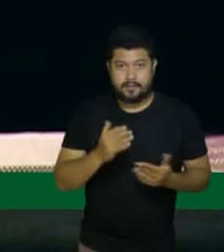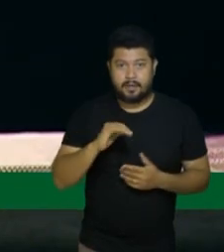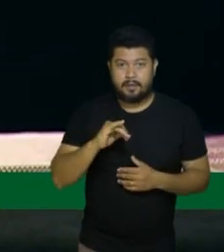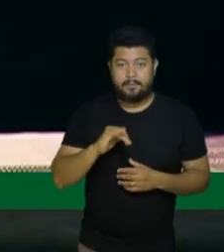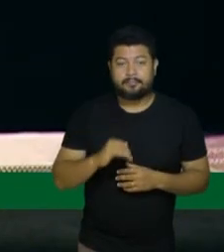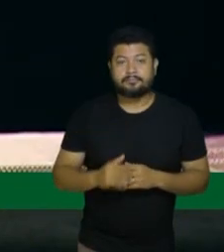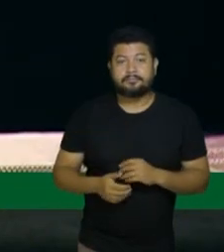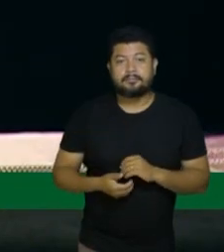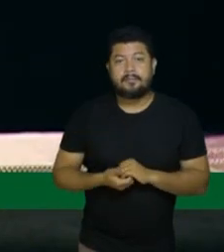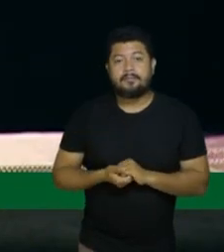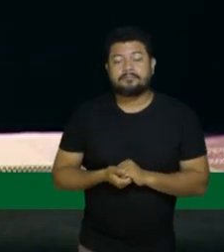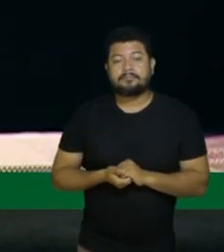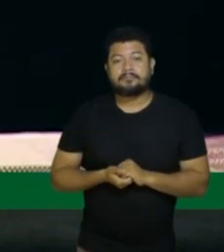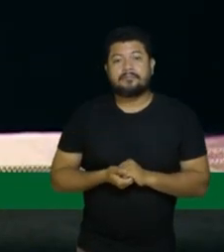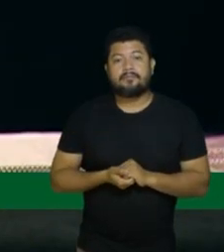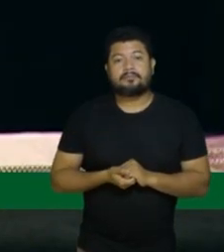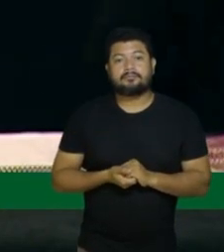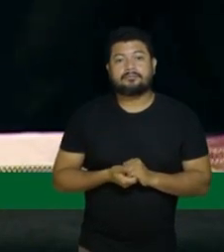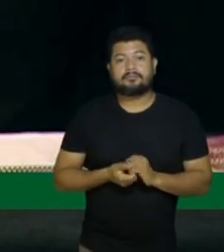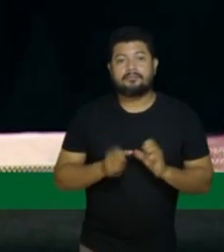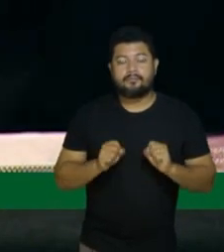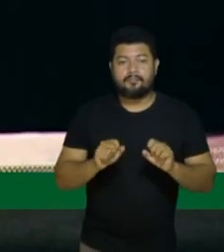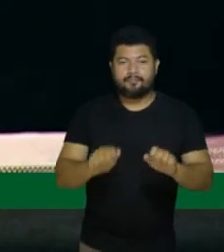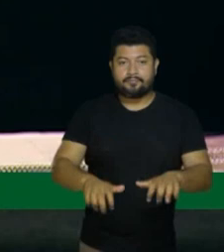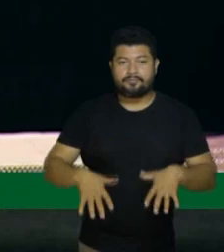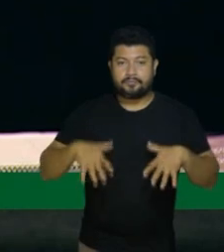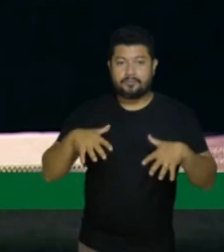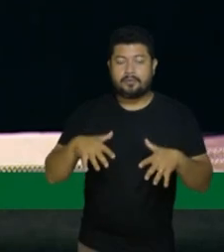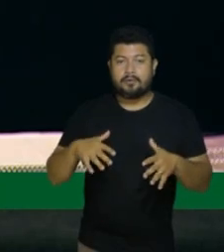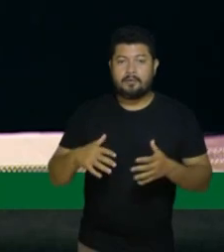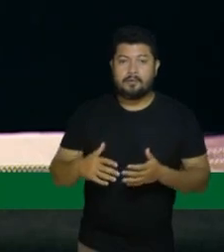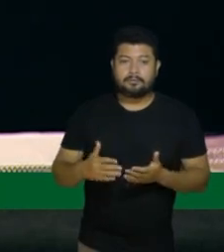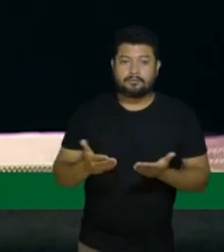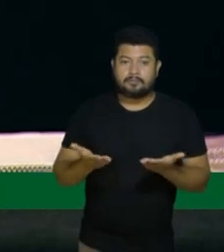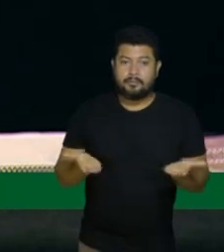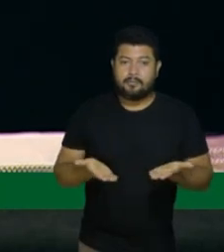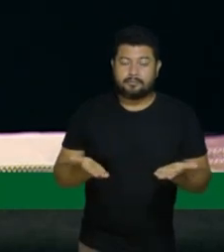para acompanhar os pronunciamentos e na sequência a ordem do dia